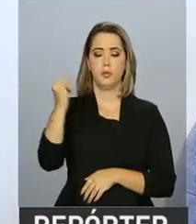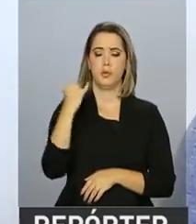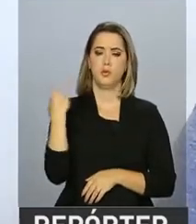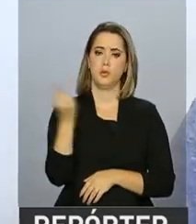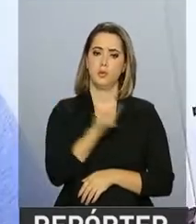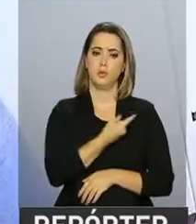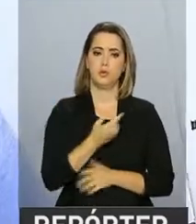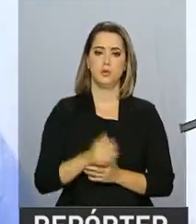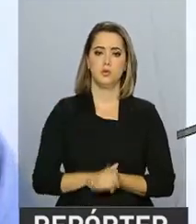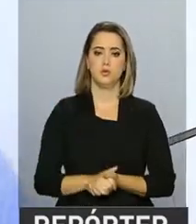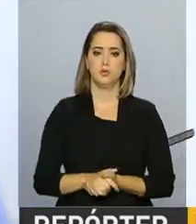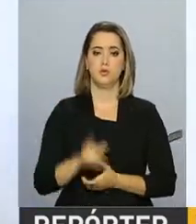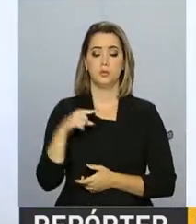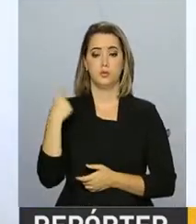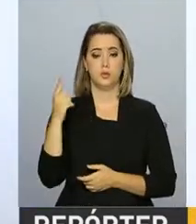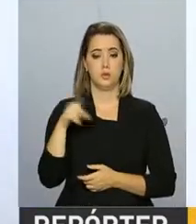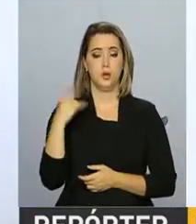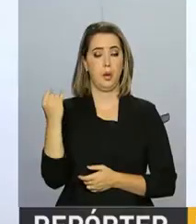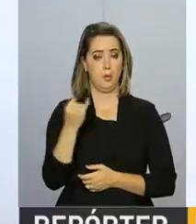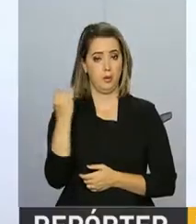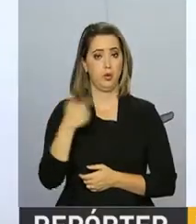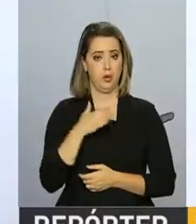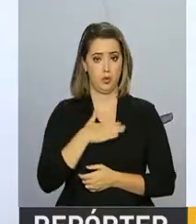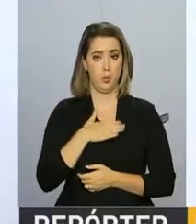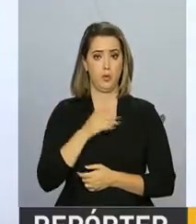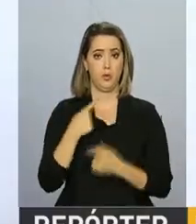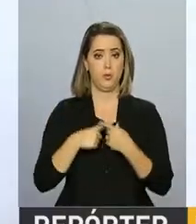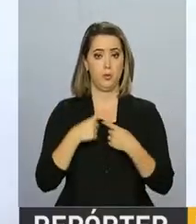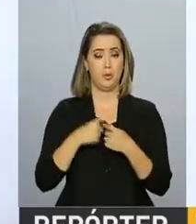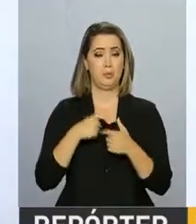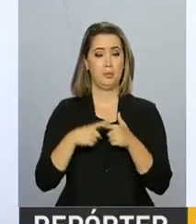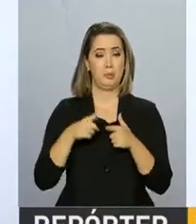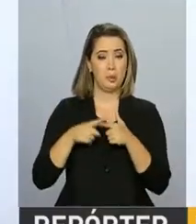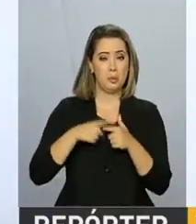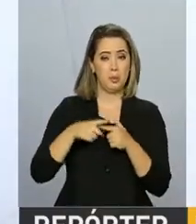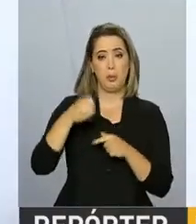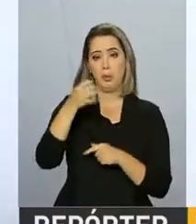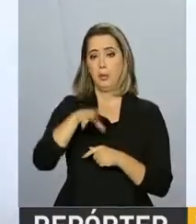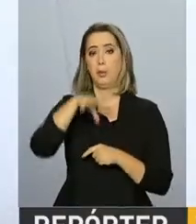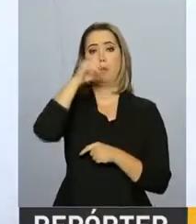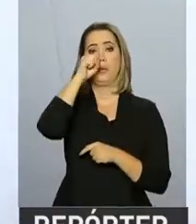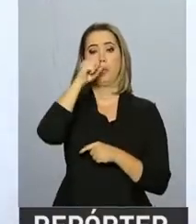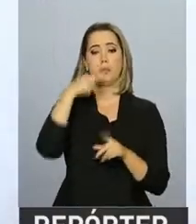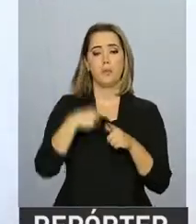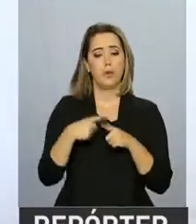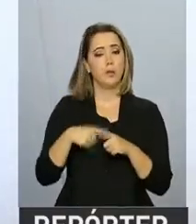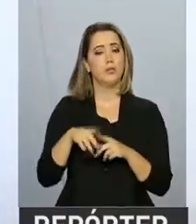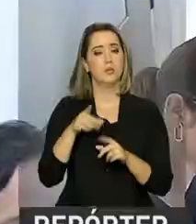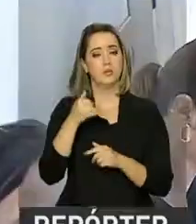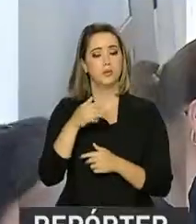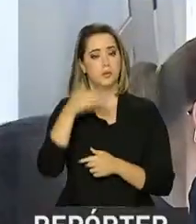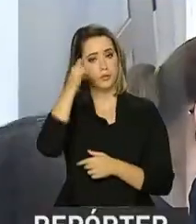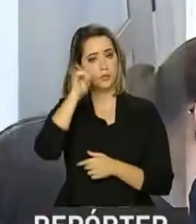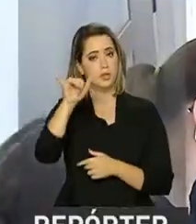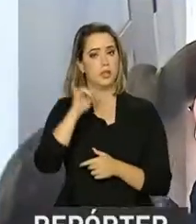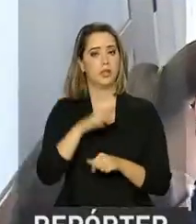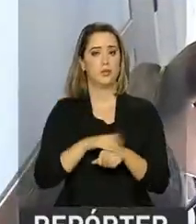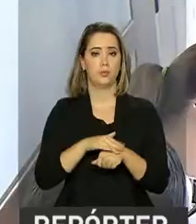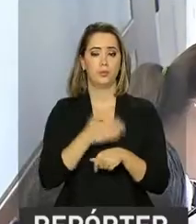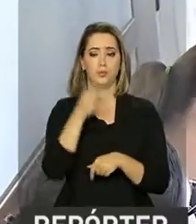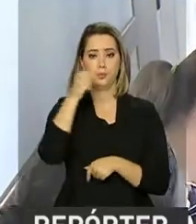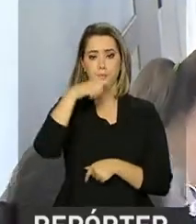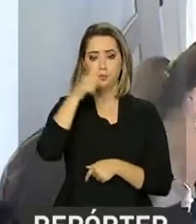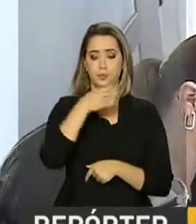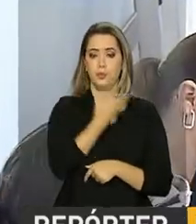população pra mim é importante que eu tenho muitos problemas respiratórios e é bom ficar imunizado contra a gripe a um problema - o governo liberou para